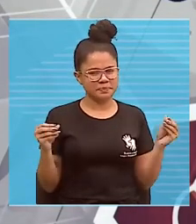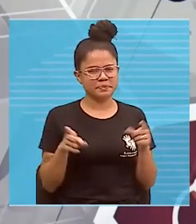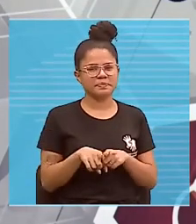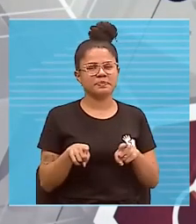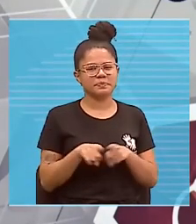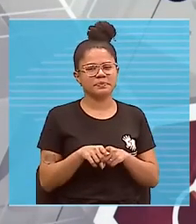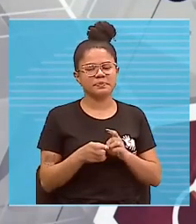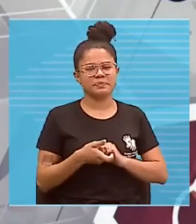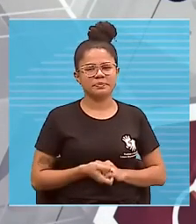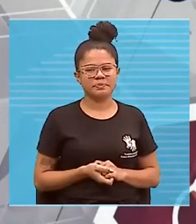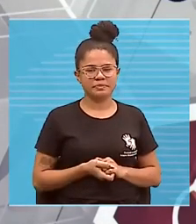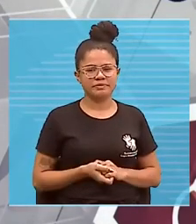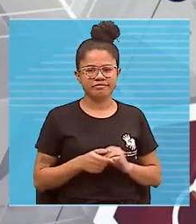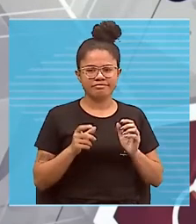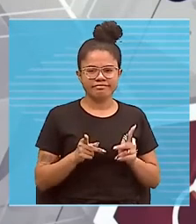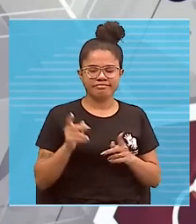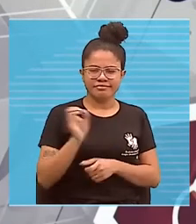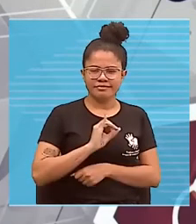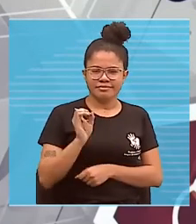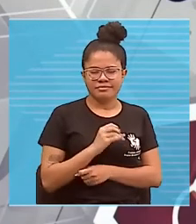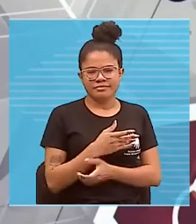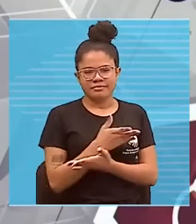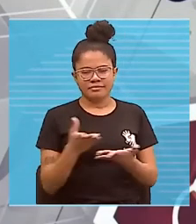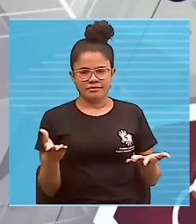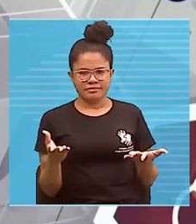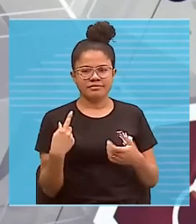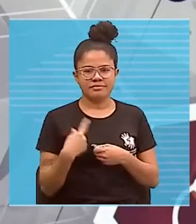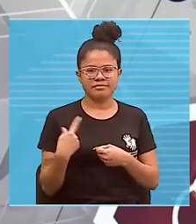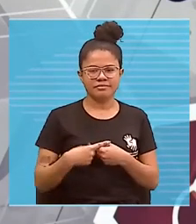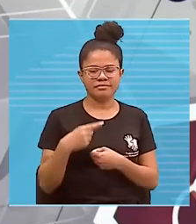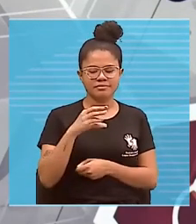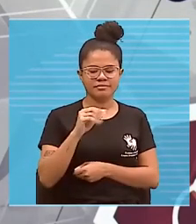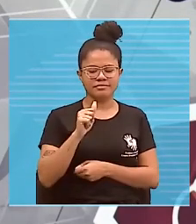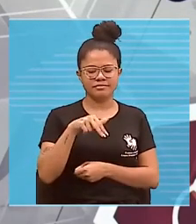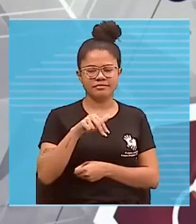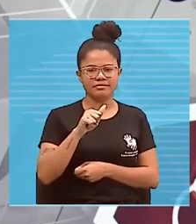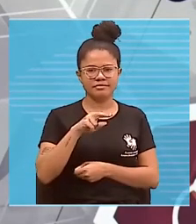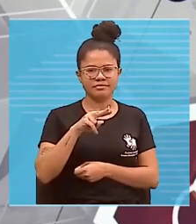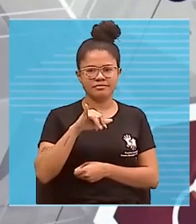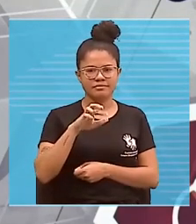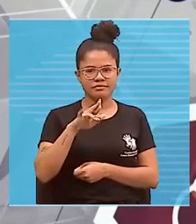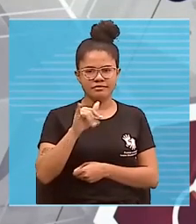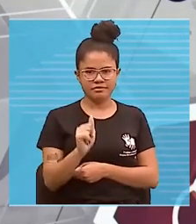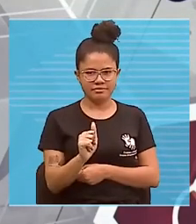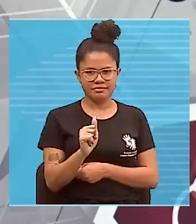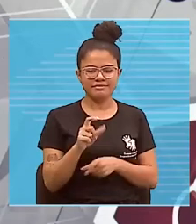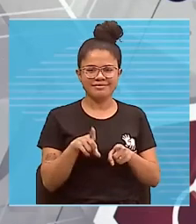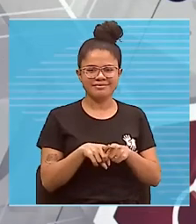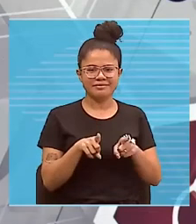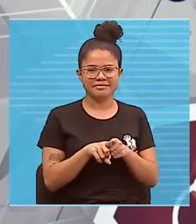né oh alô galera de Canavieira Colônia do Gurguéia Eliseu Martins e Miguel Leão